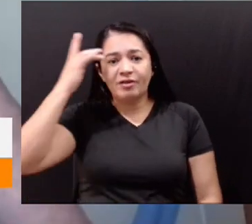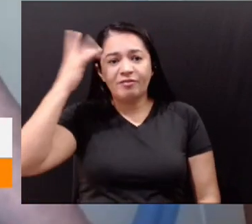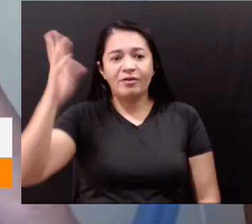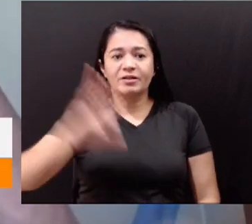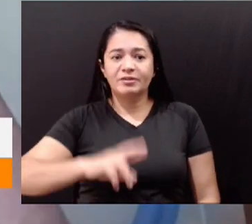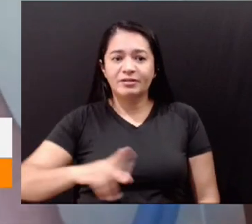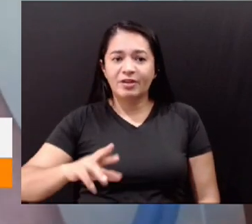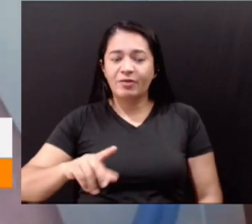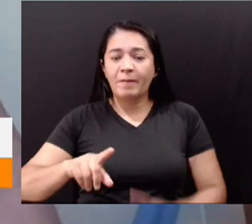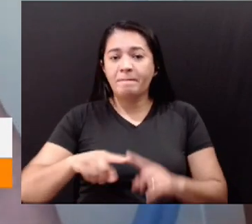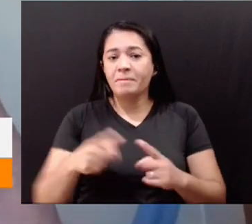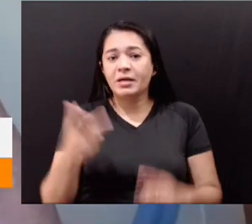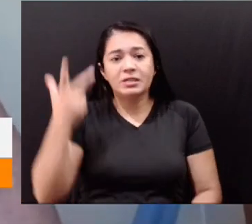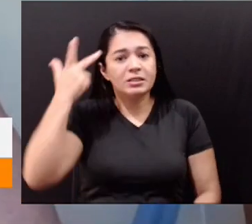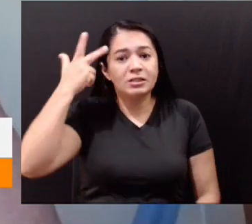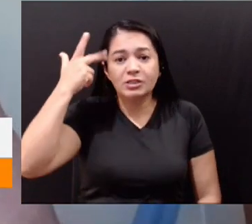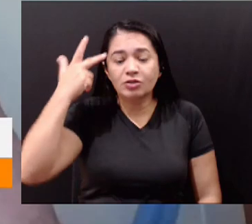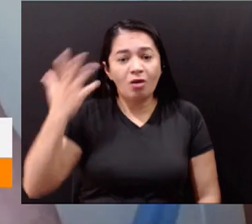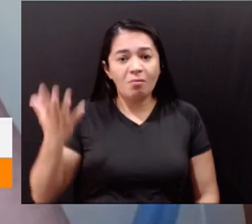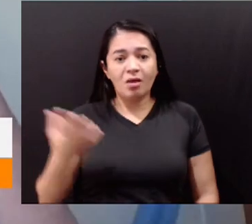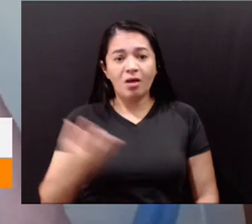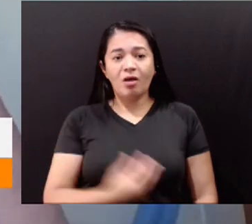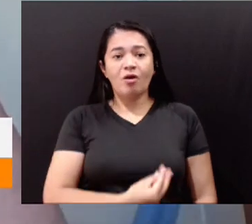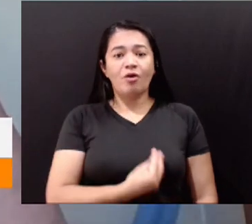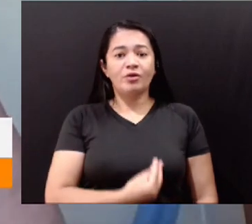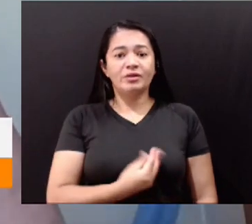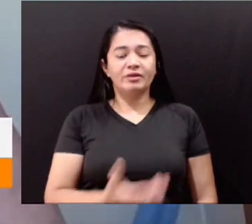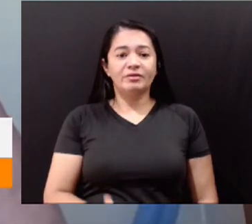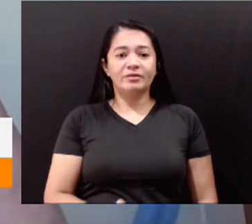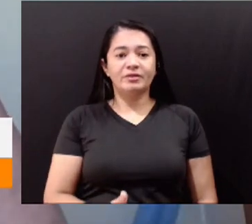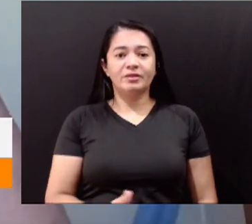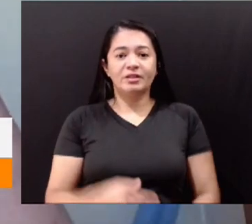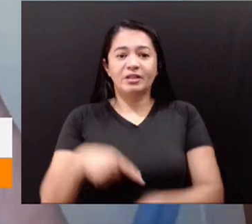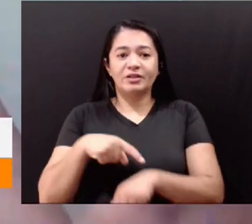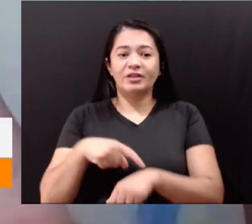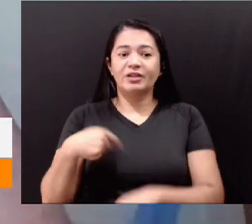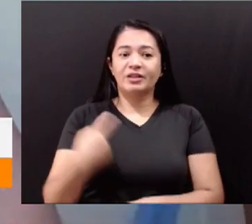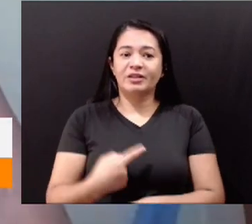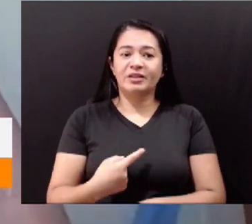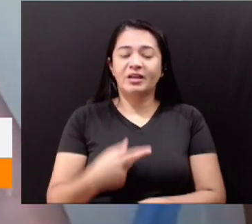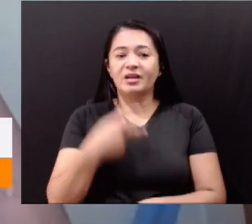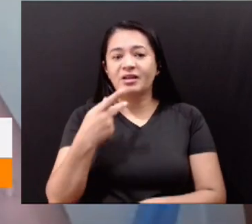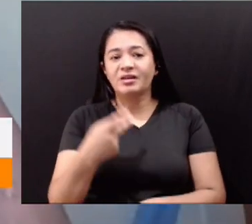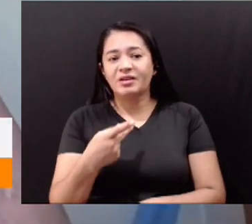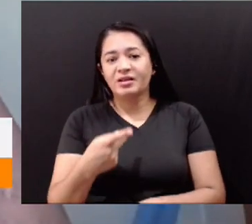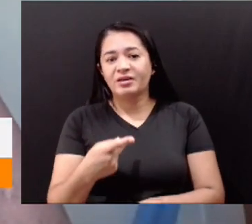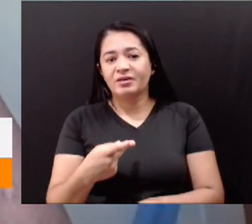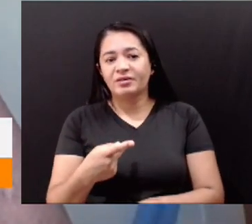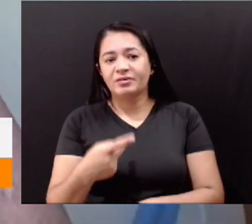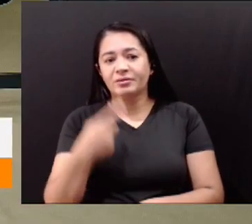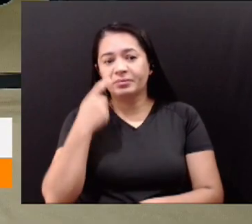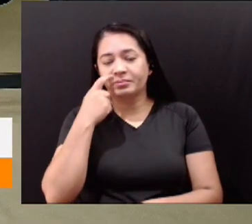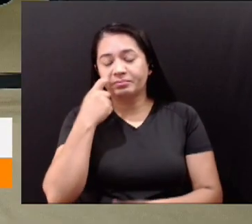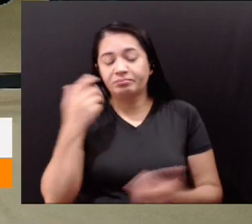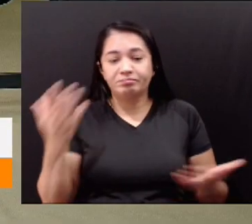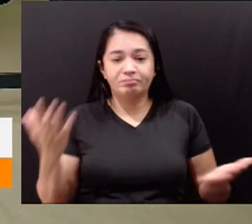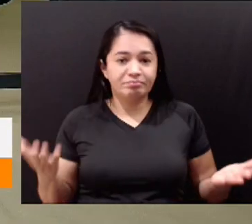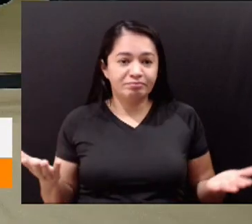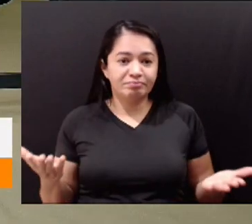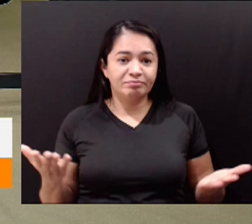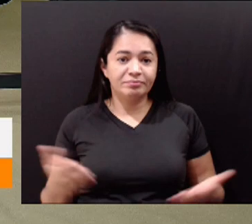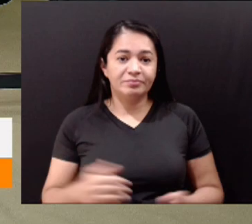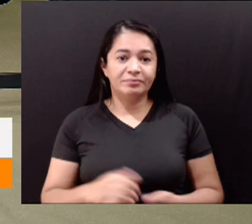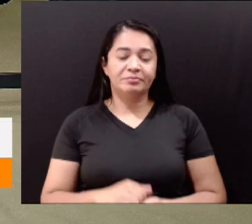que uhum. deixa a gente. Porque a hora que a gente parar de crescer, aí morreu. Uhum, Exatamente, são